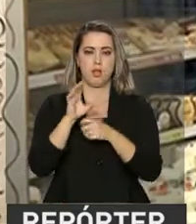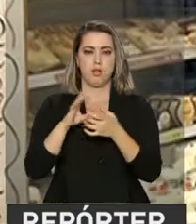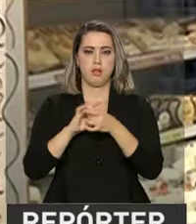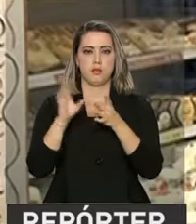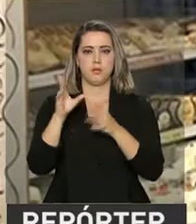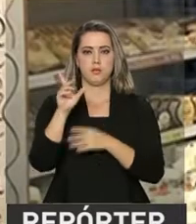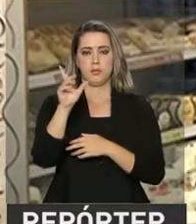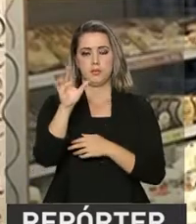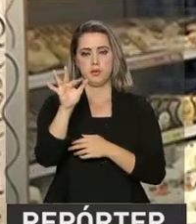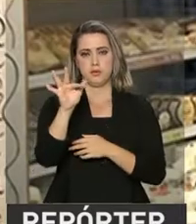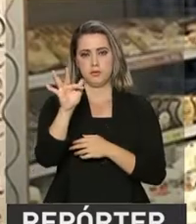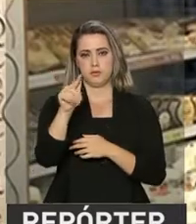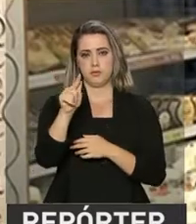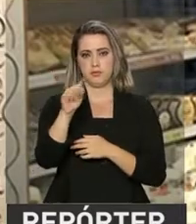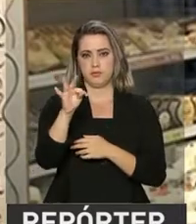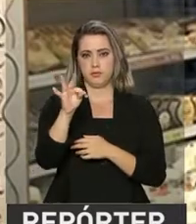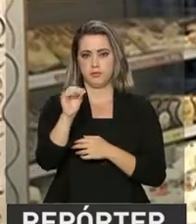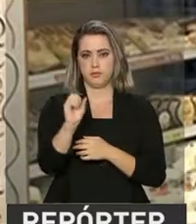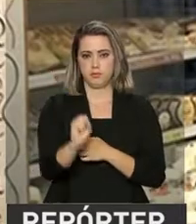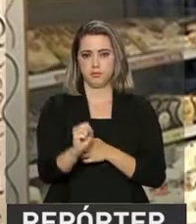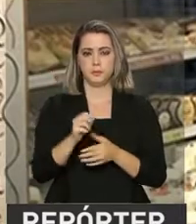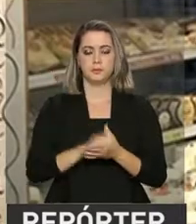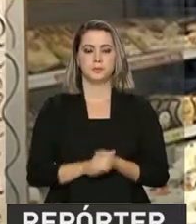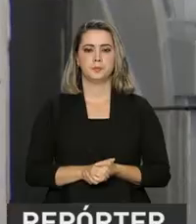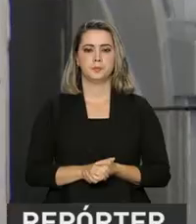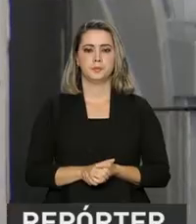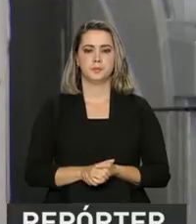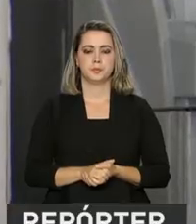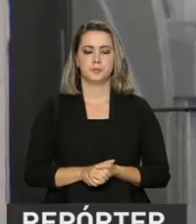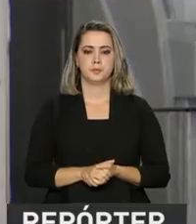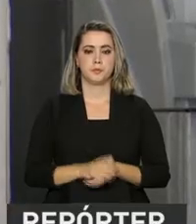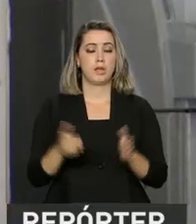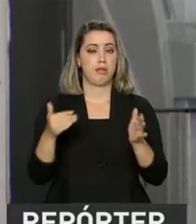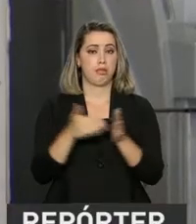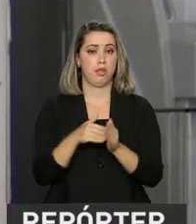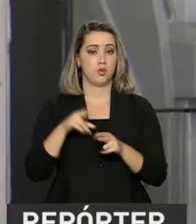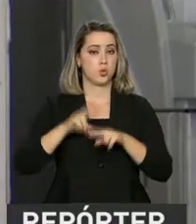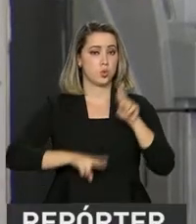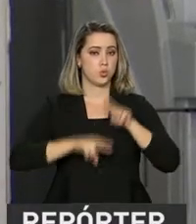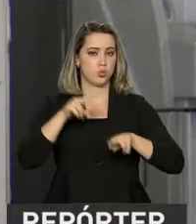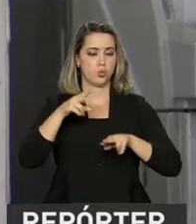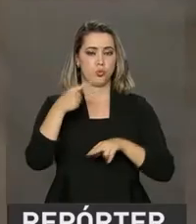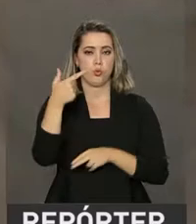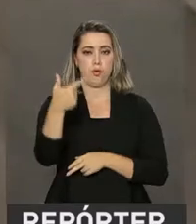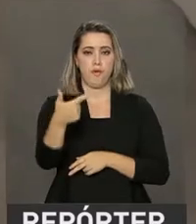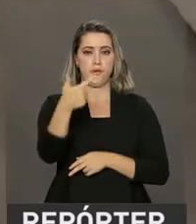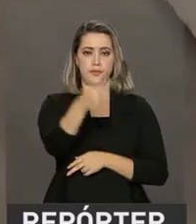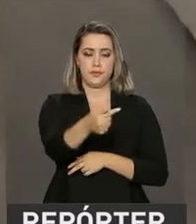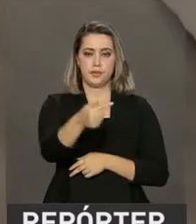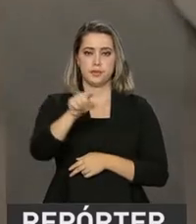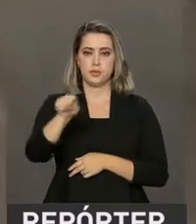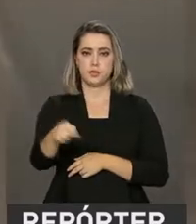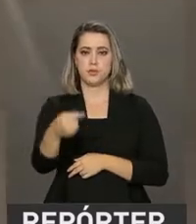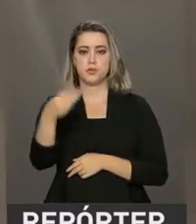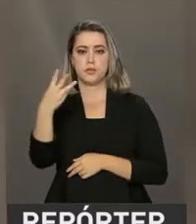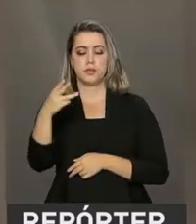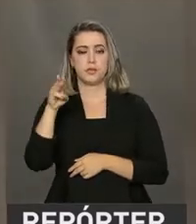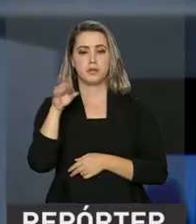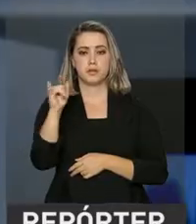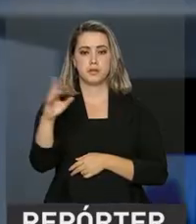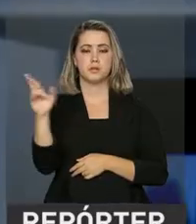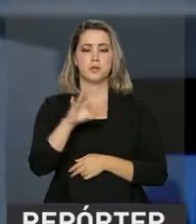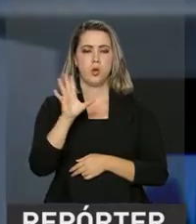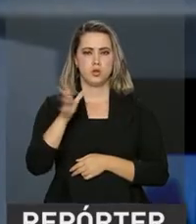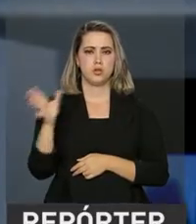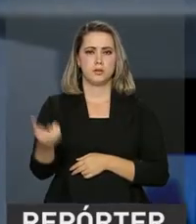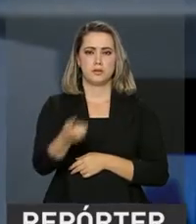de recursos de contas inativas do FGTS. Até o início de junho, 27,6 bilhões de reais tinham sido